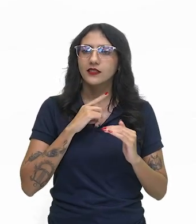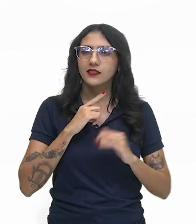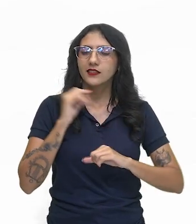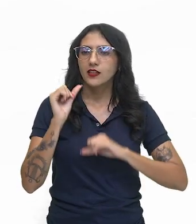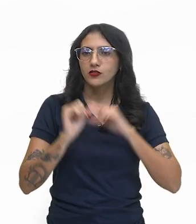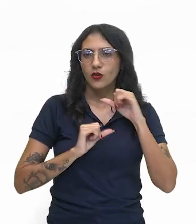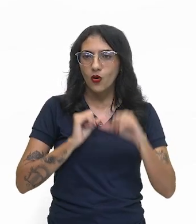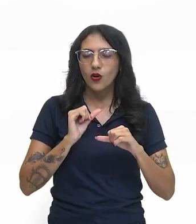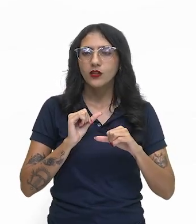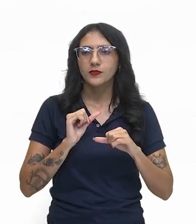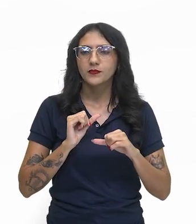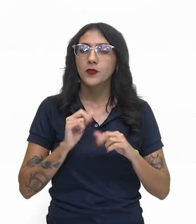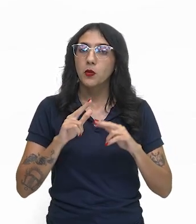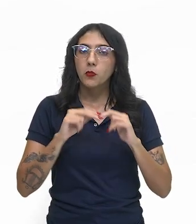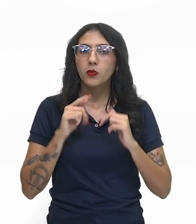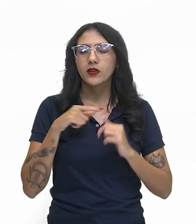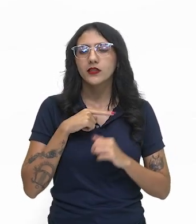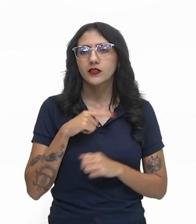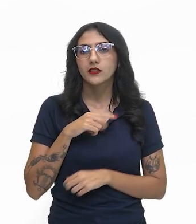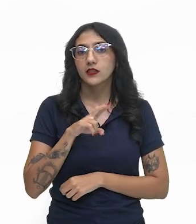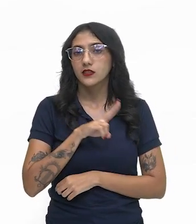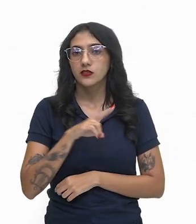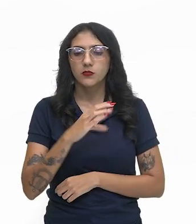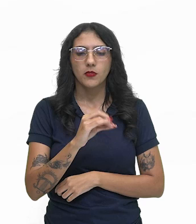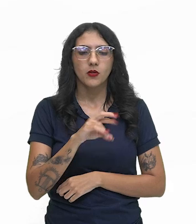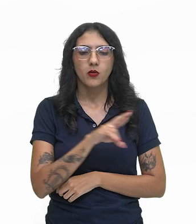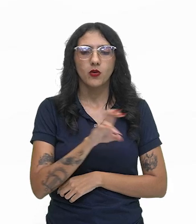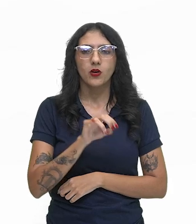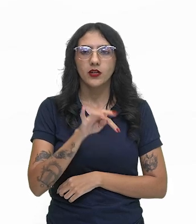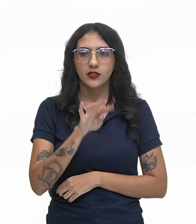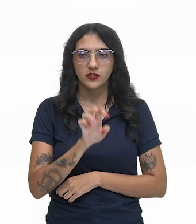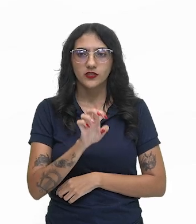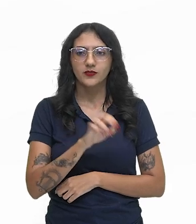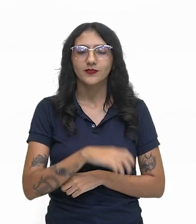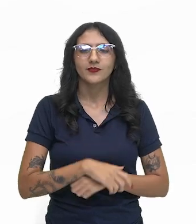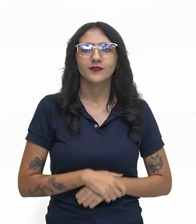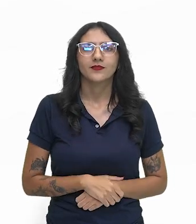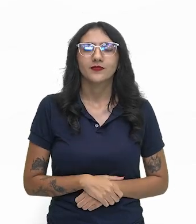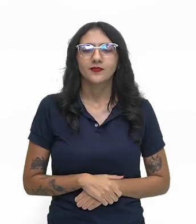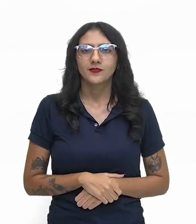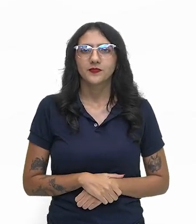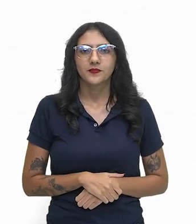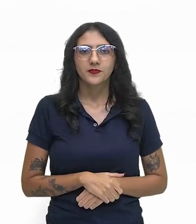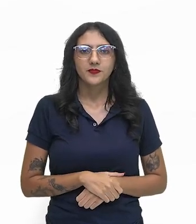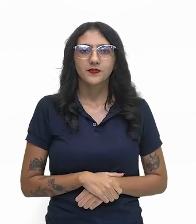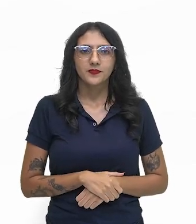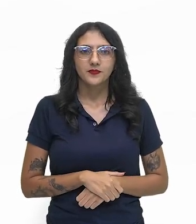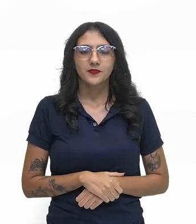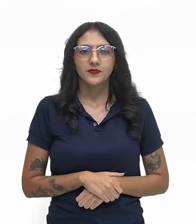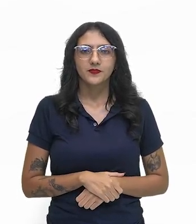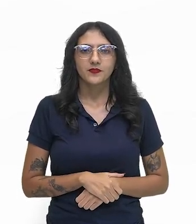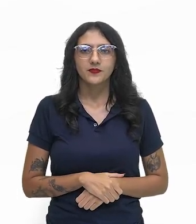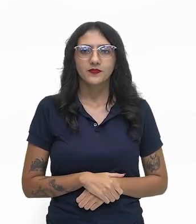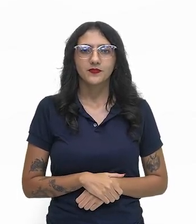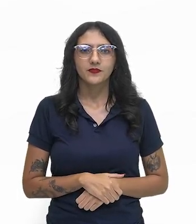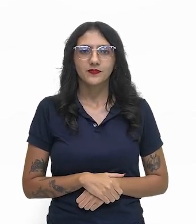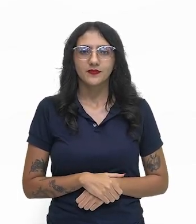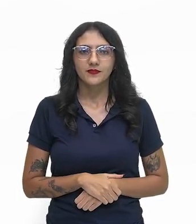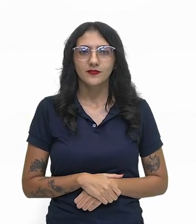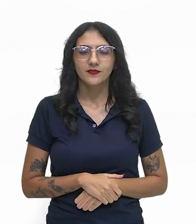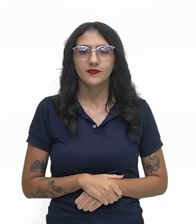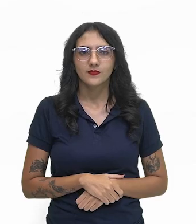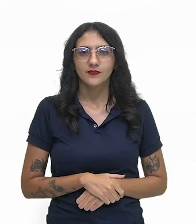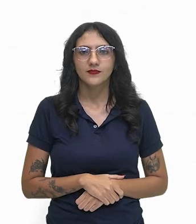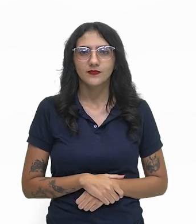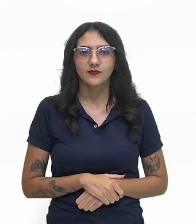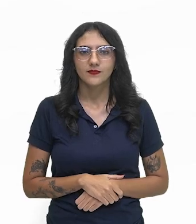Ela é chamada de corrente de convecção. Muito bem. E falando aí